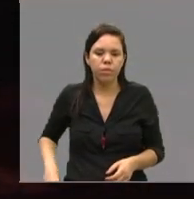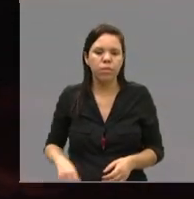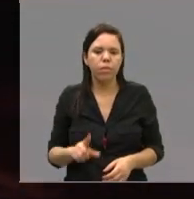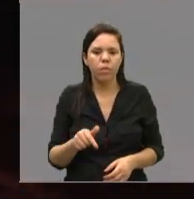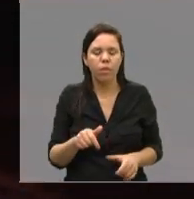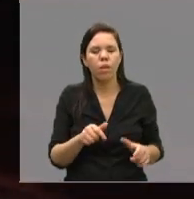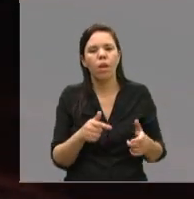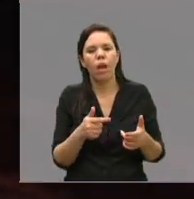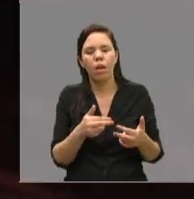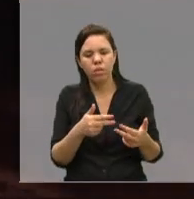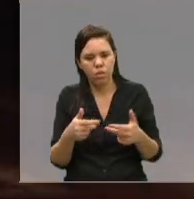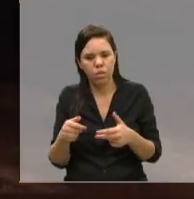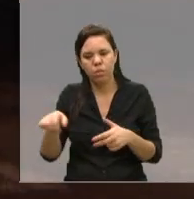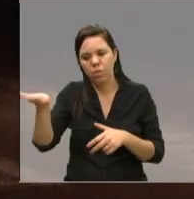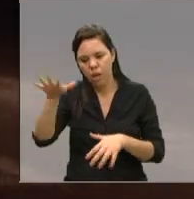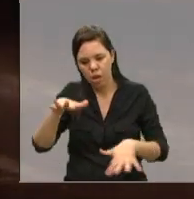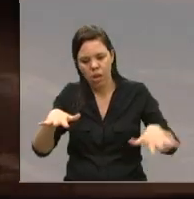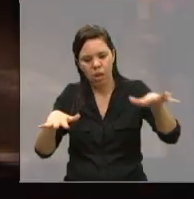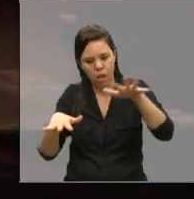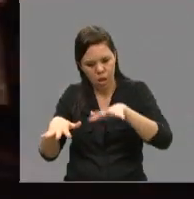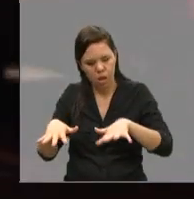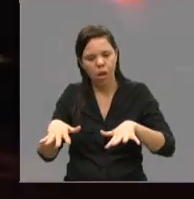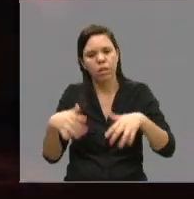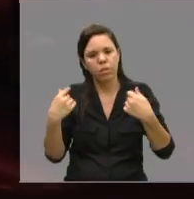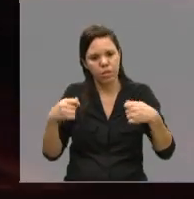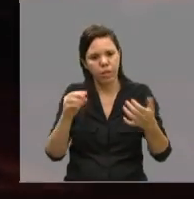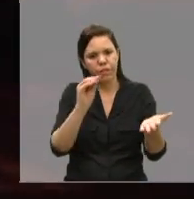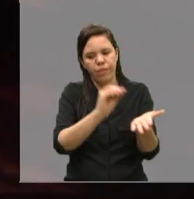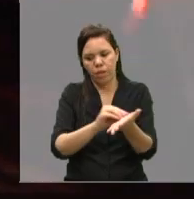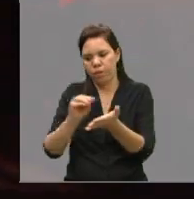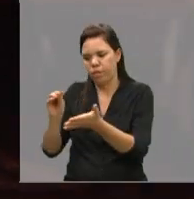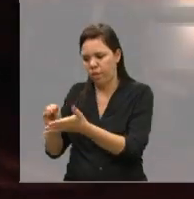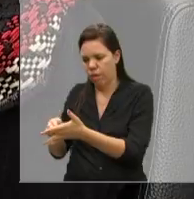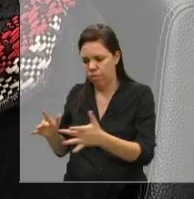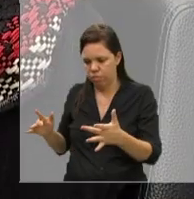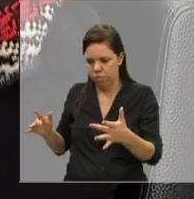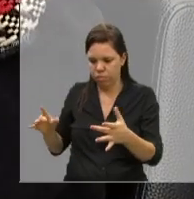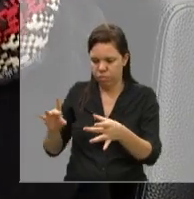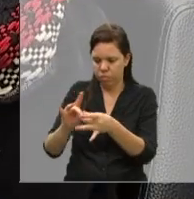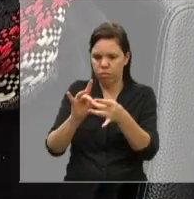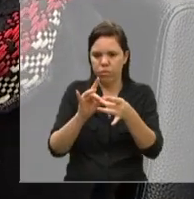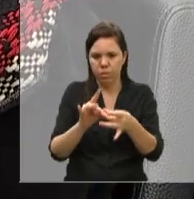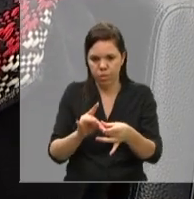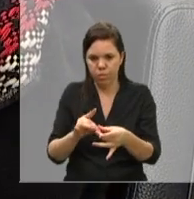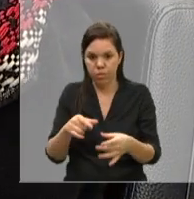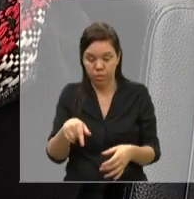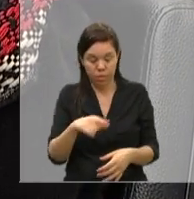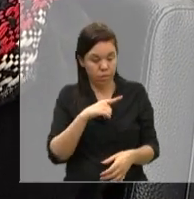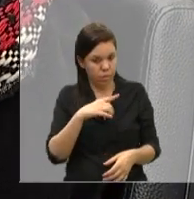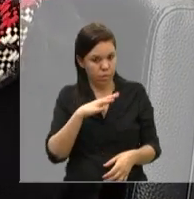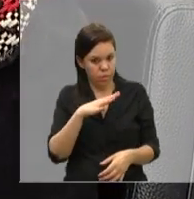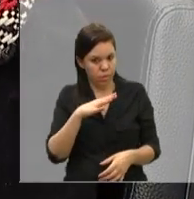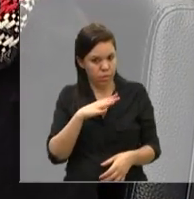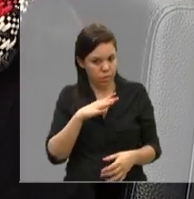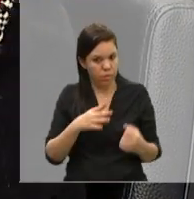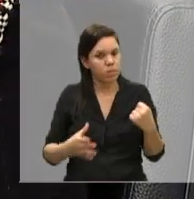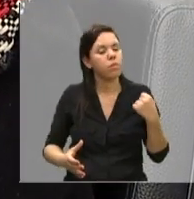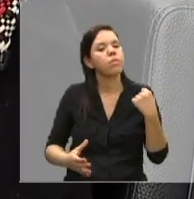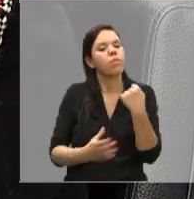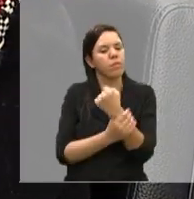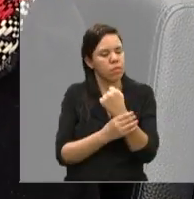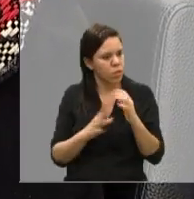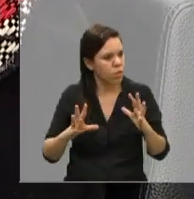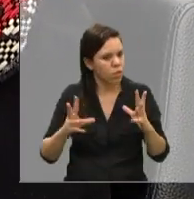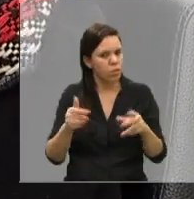a outra, né? Com certeza, você tem relação, quer dizer, quando você tem uma cidade em que a mulher se sente segura, é uma cidade mais segura